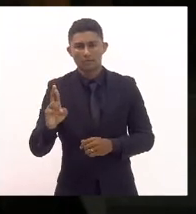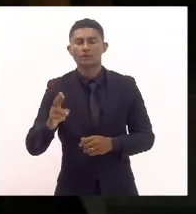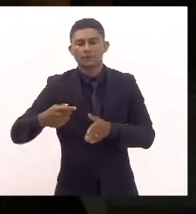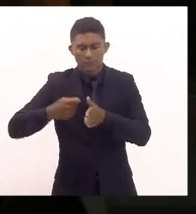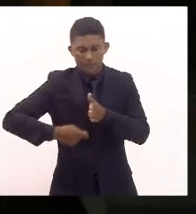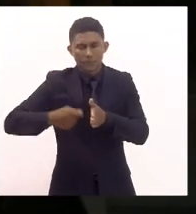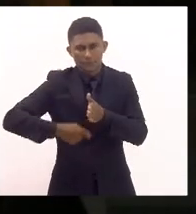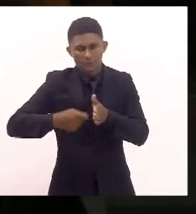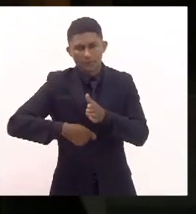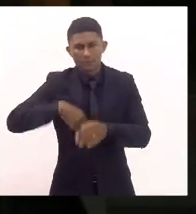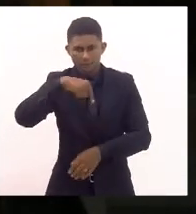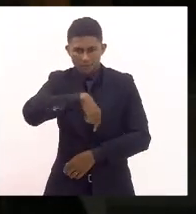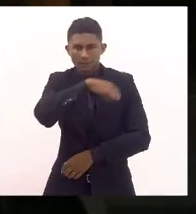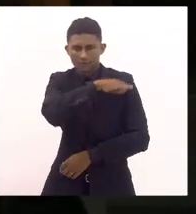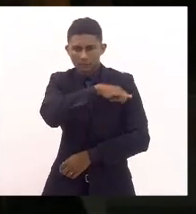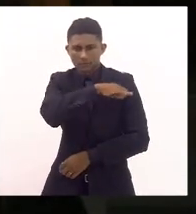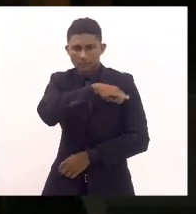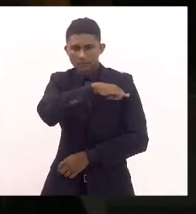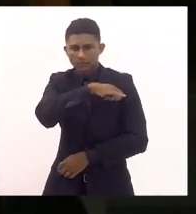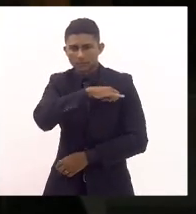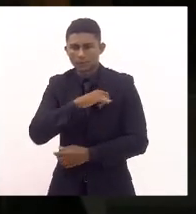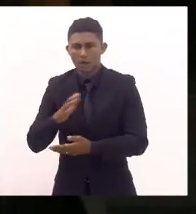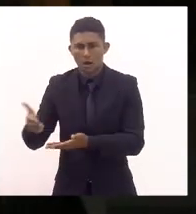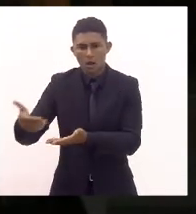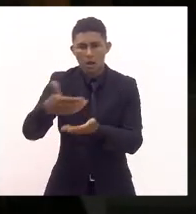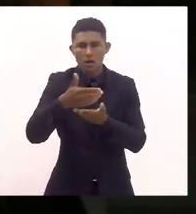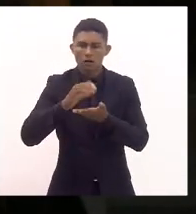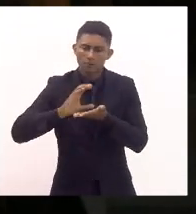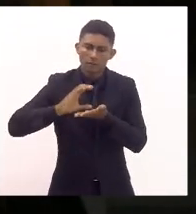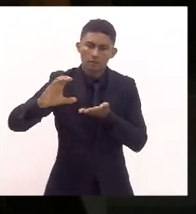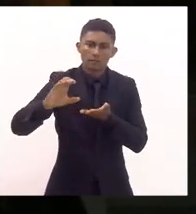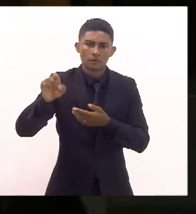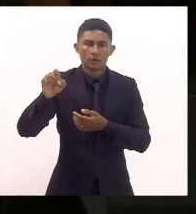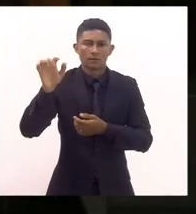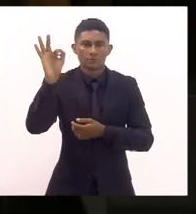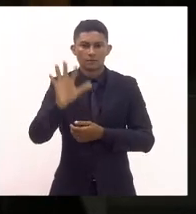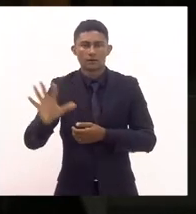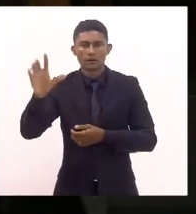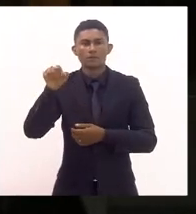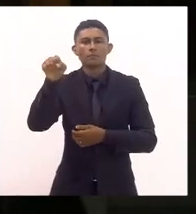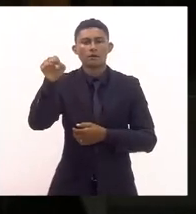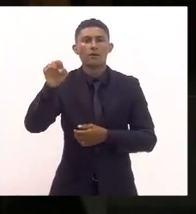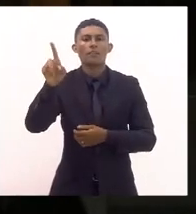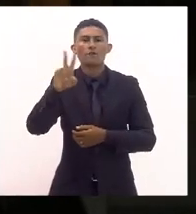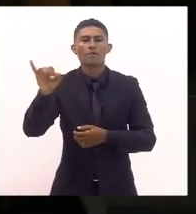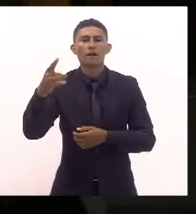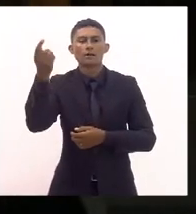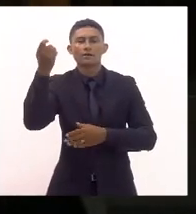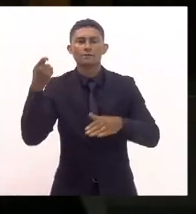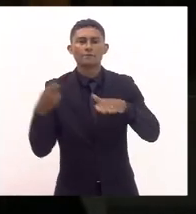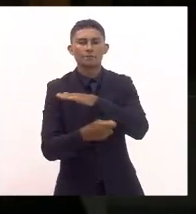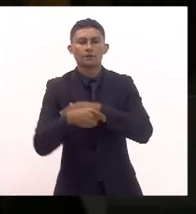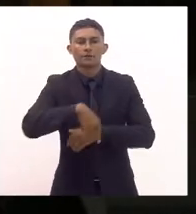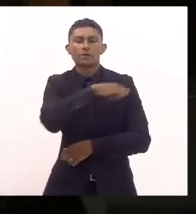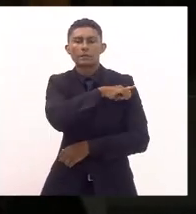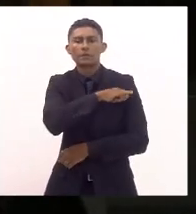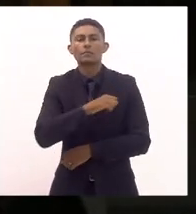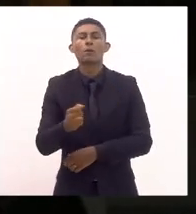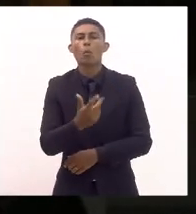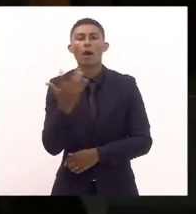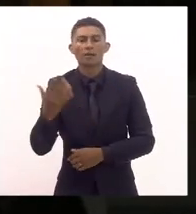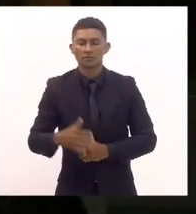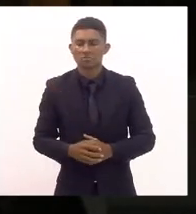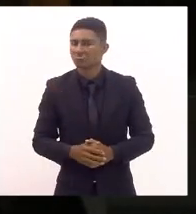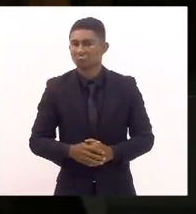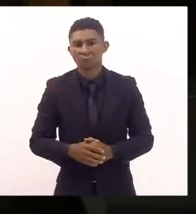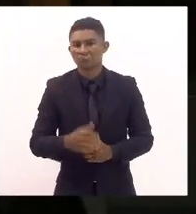Carga Tributária que o Rio de Janeiro repassou para a união quanto a união retorna para o rio não chega